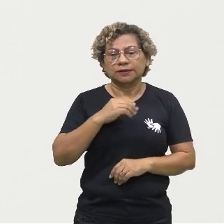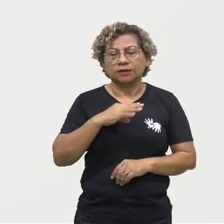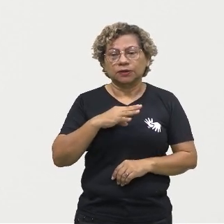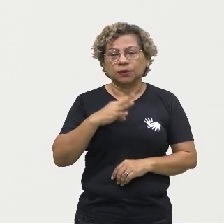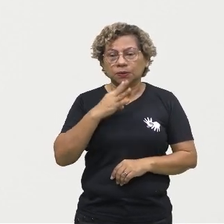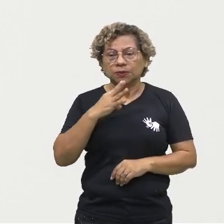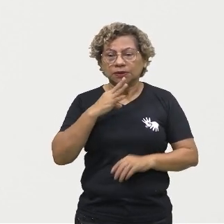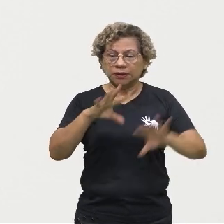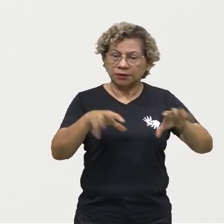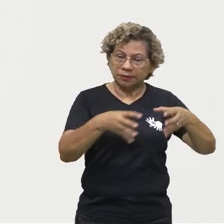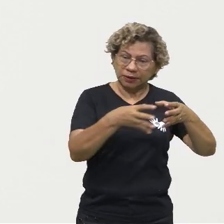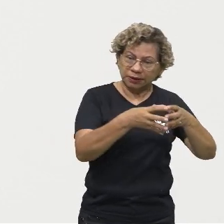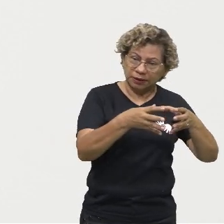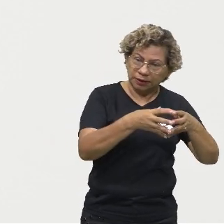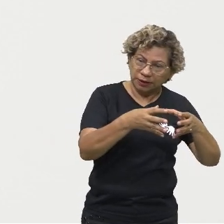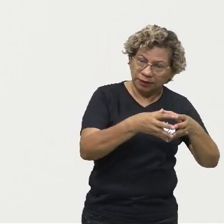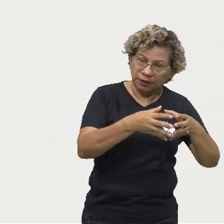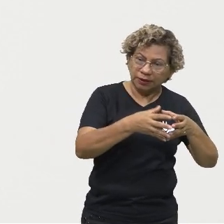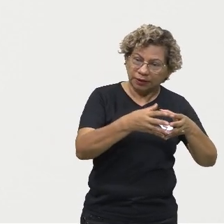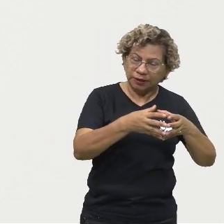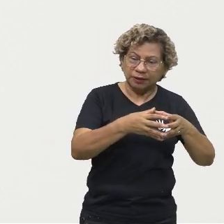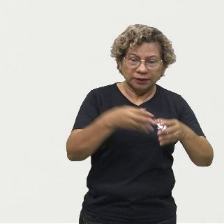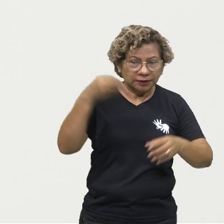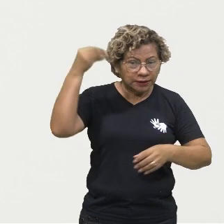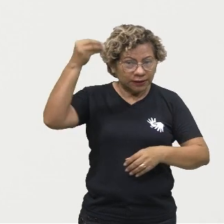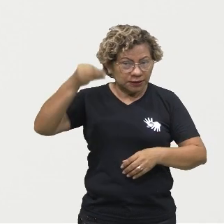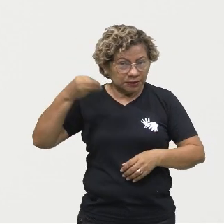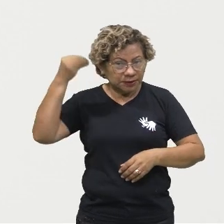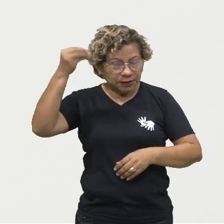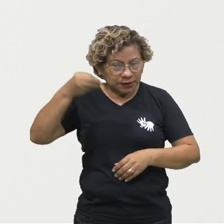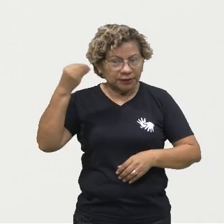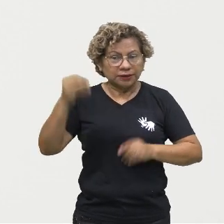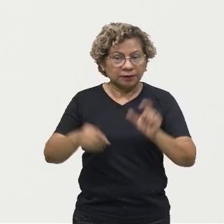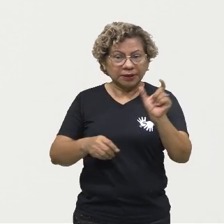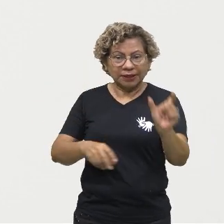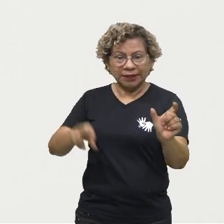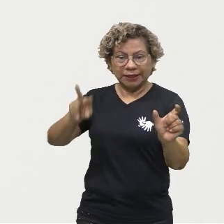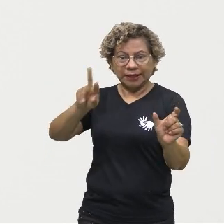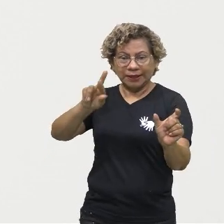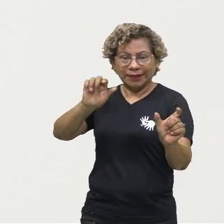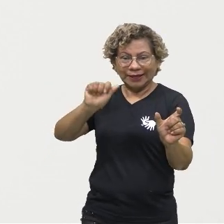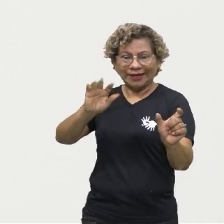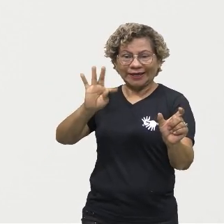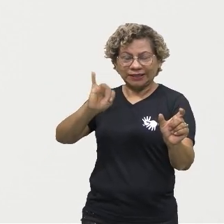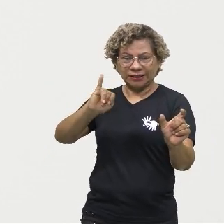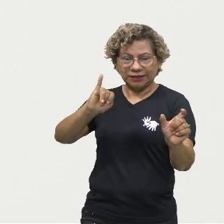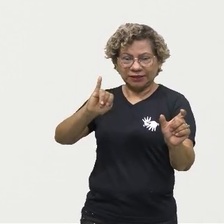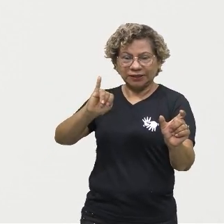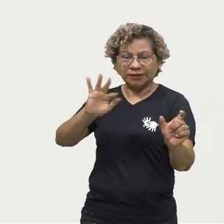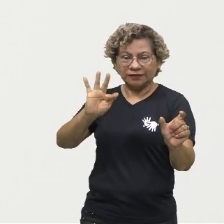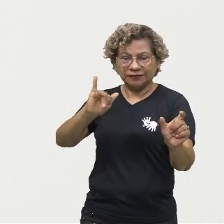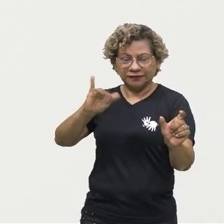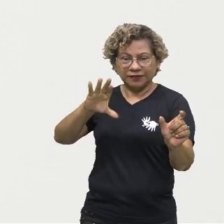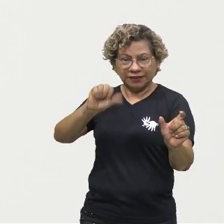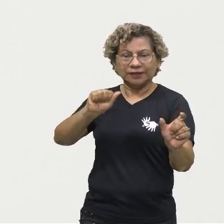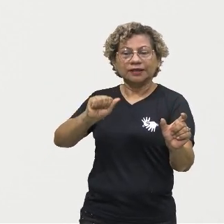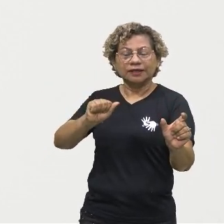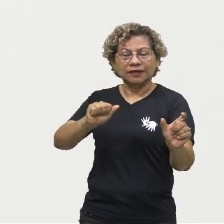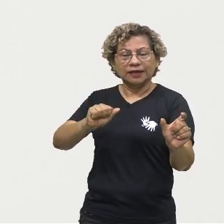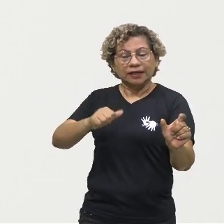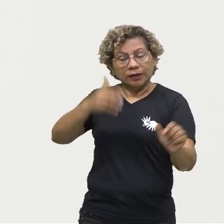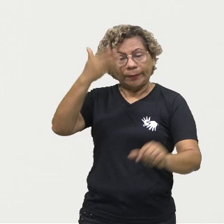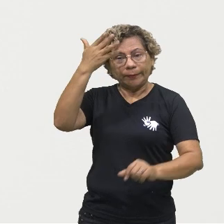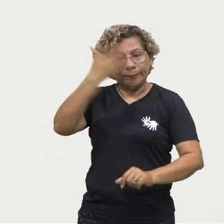grupo religioso, pessoal, ratifica, ele confirma este texto